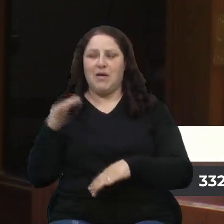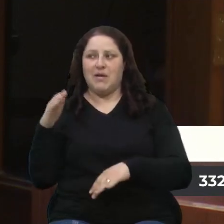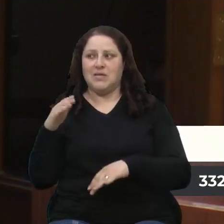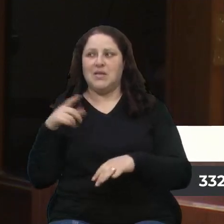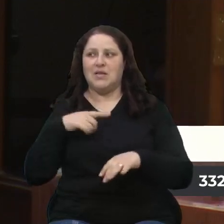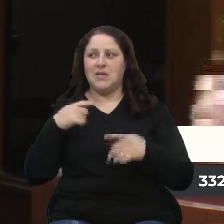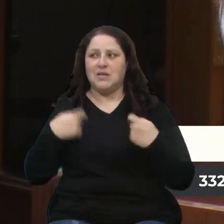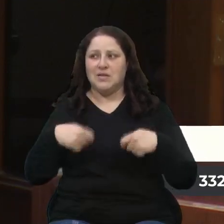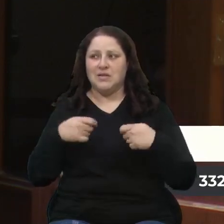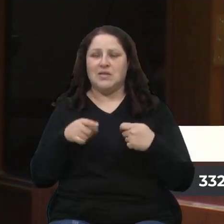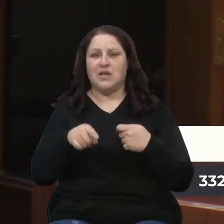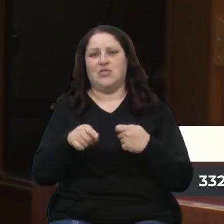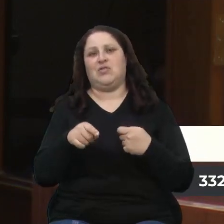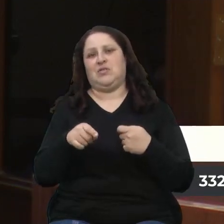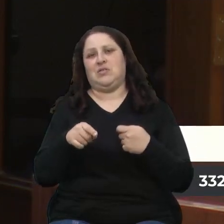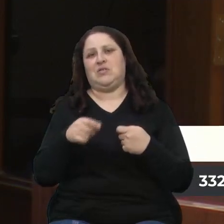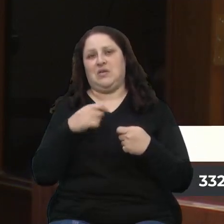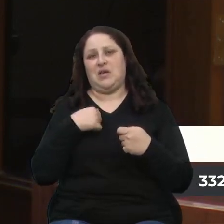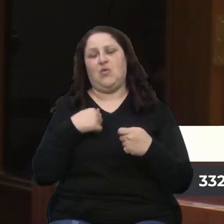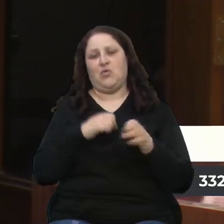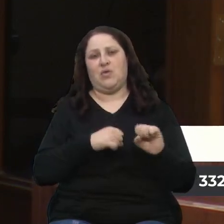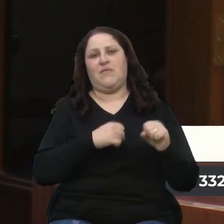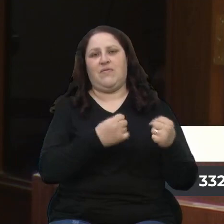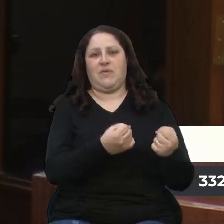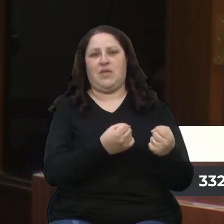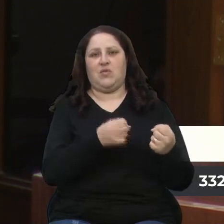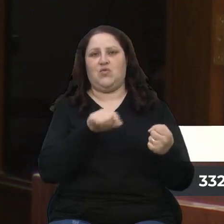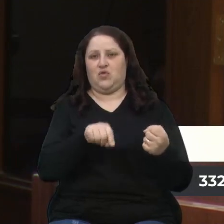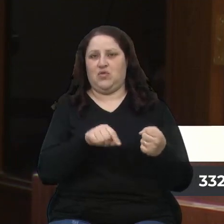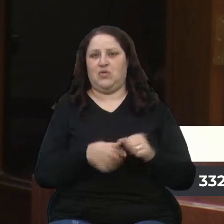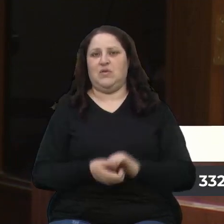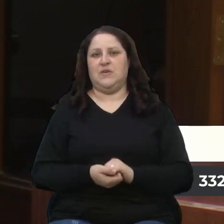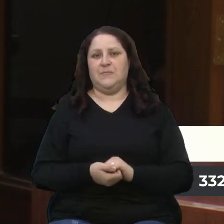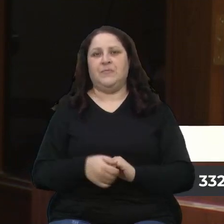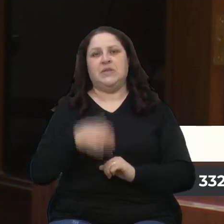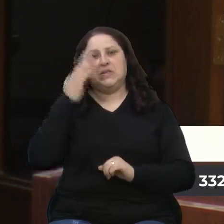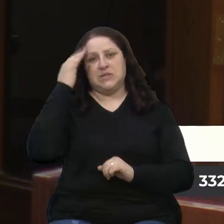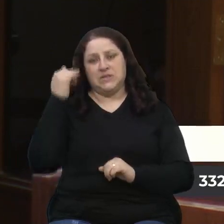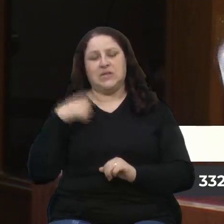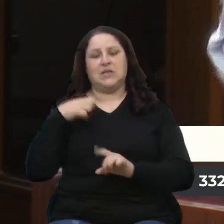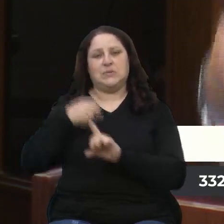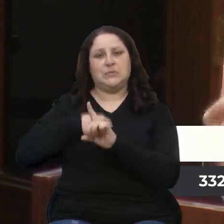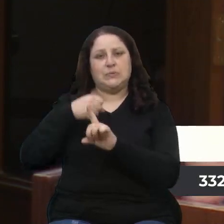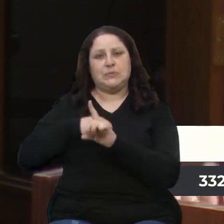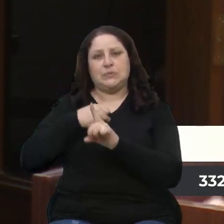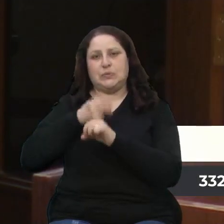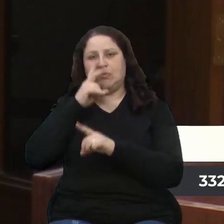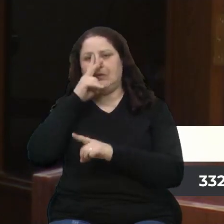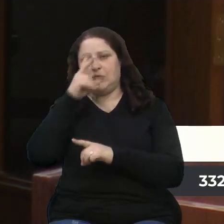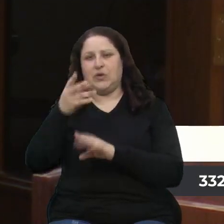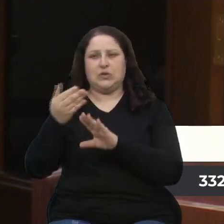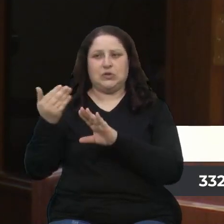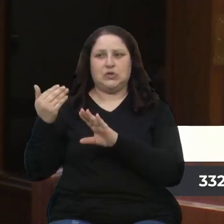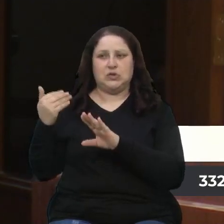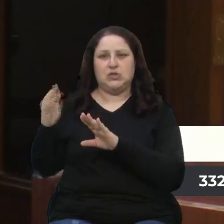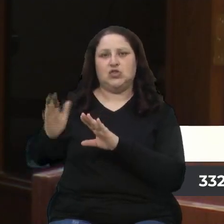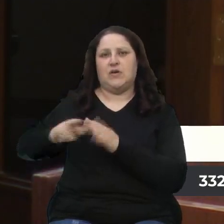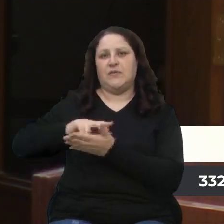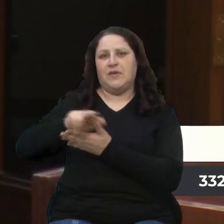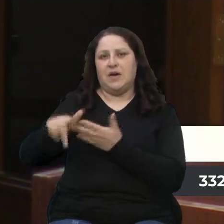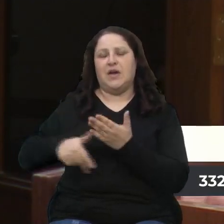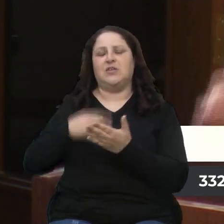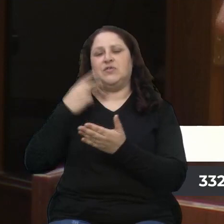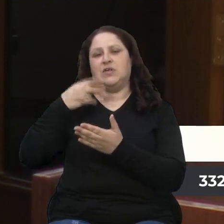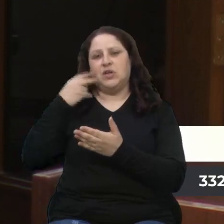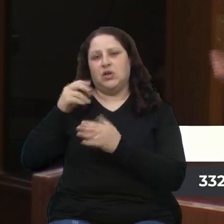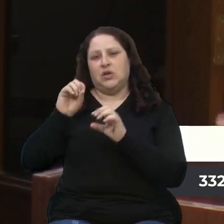dessa oferta, e eu sou um dos defensores disso também. Sei que é a luta antiga dessa casa, de vários vereadores, a educação infantil.